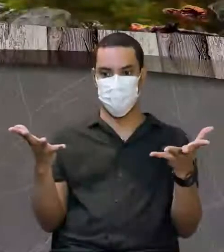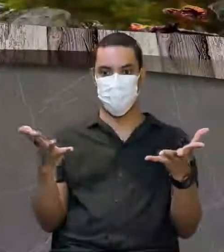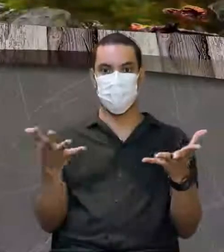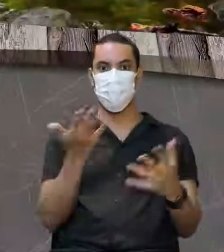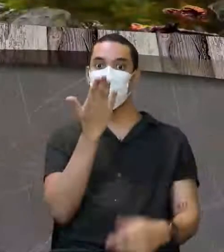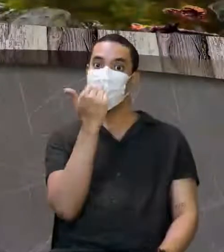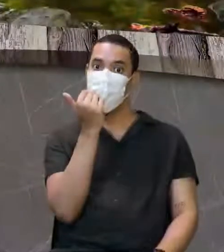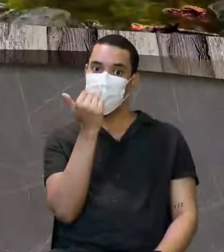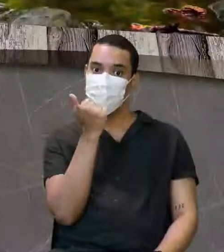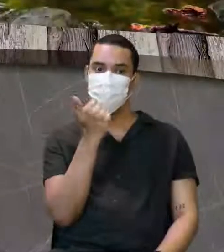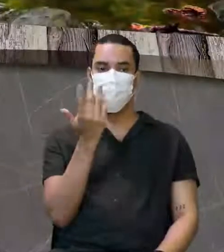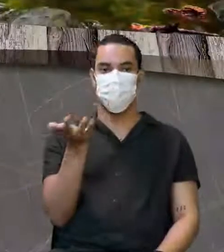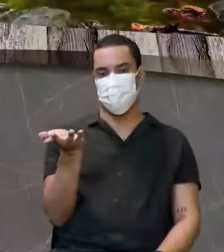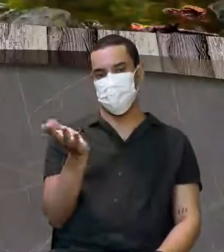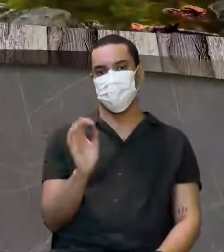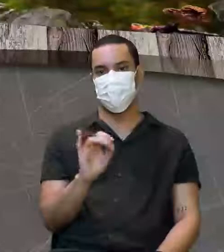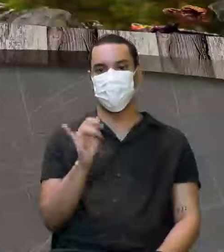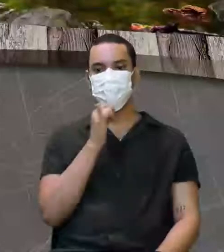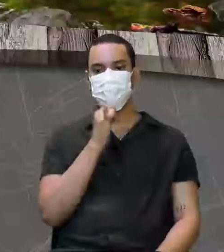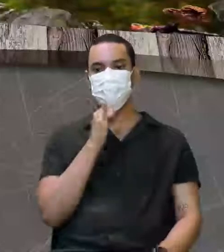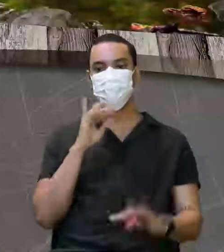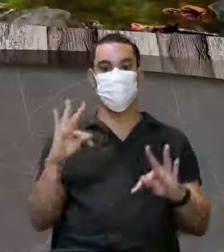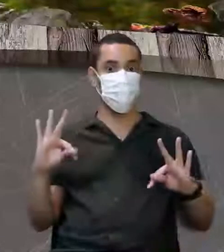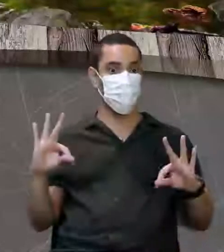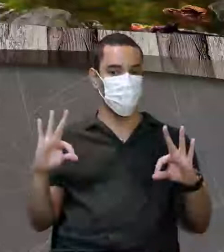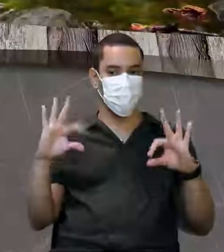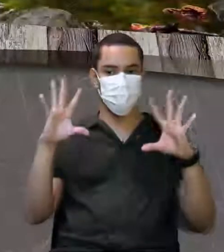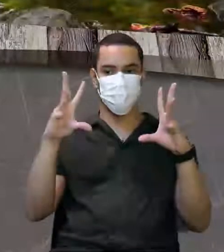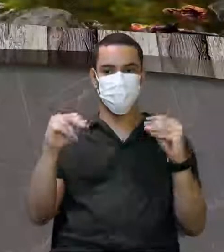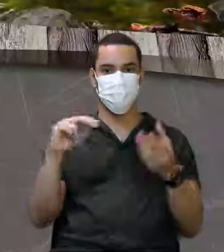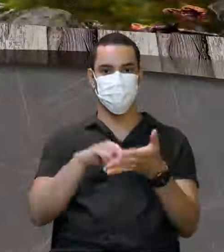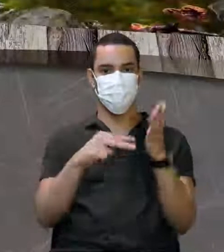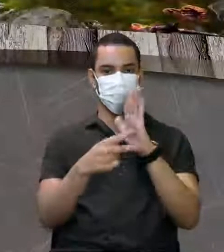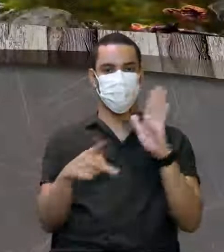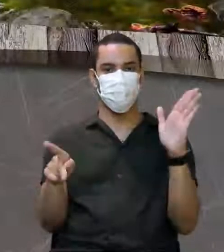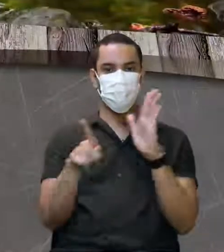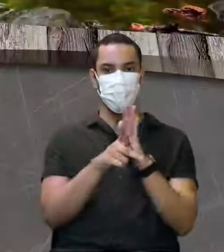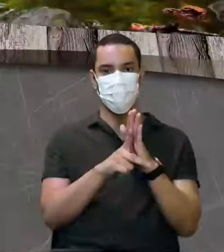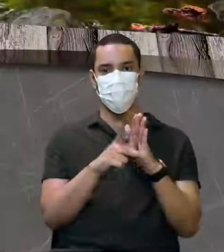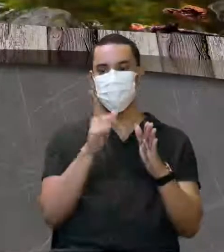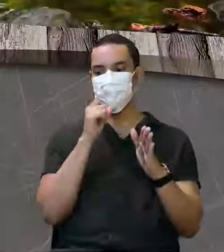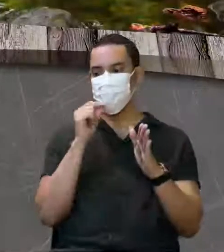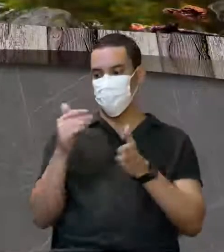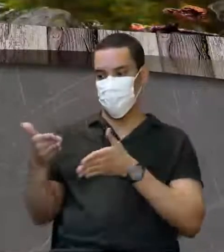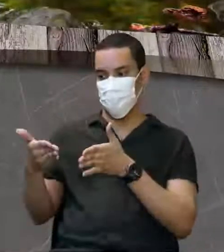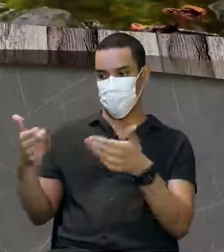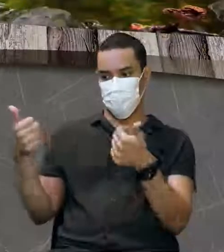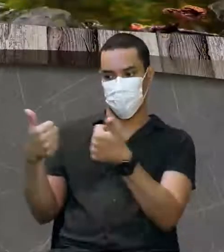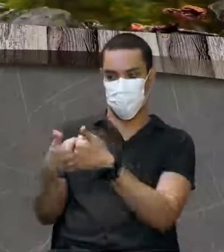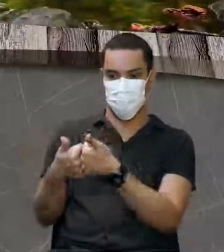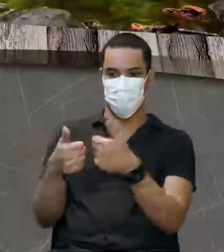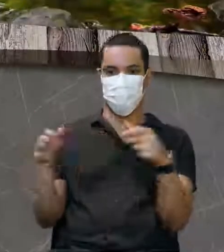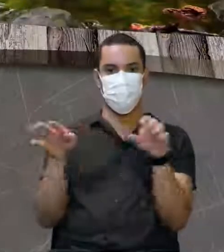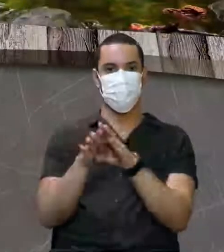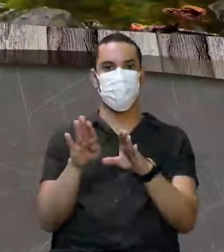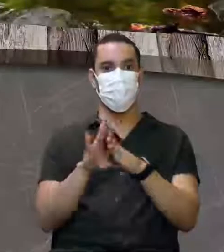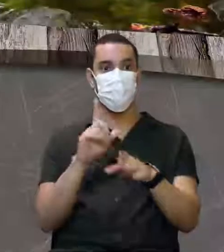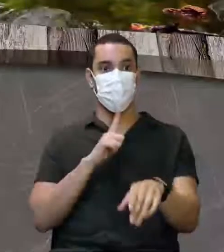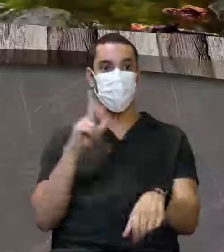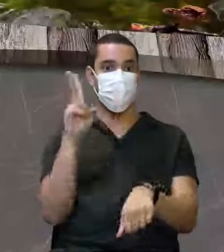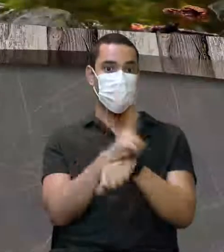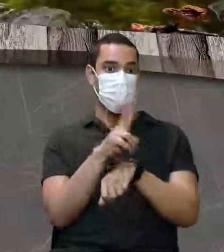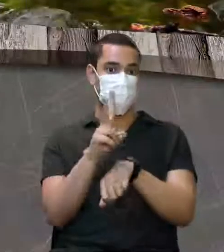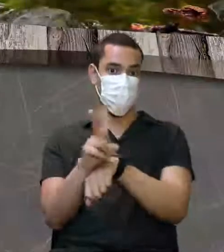esse alimento, tá bom? Então tudo isso, estar próximo a recurso hídrico, estabelecer essa